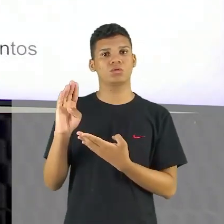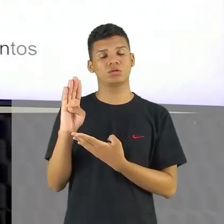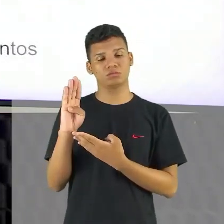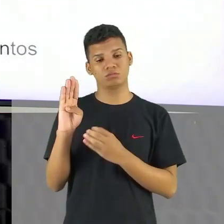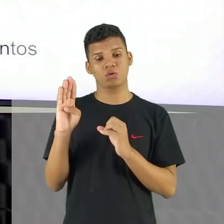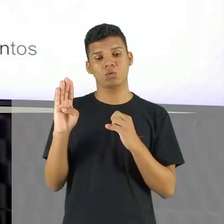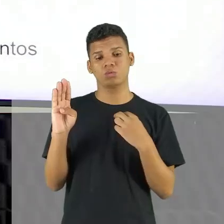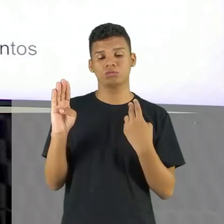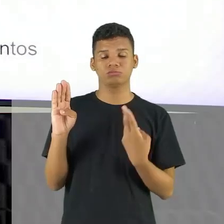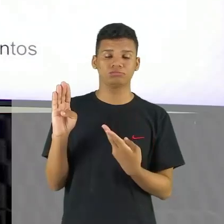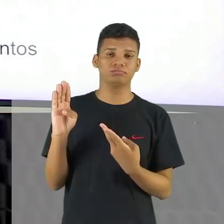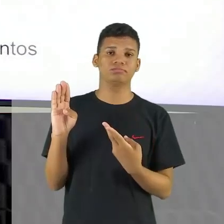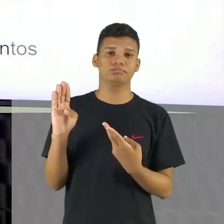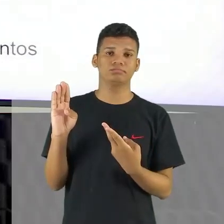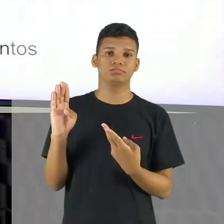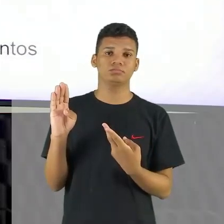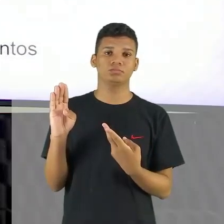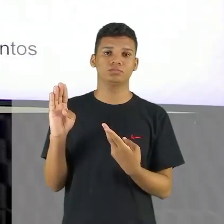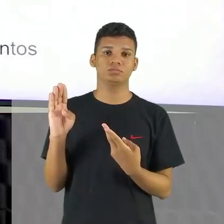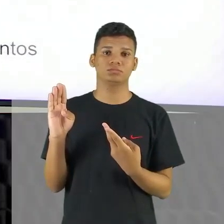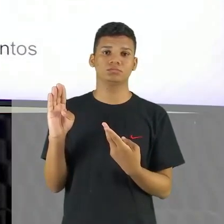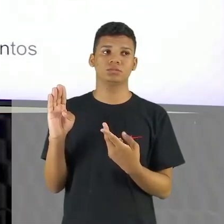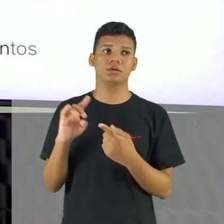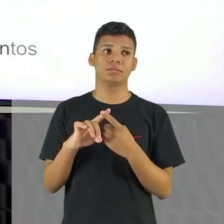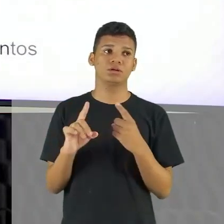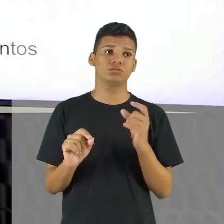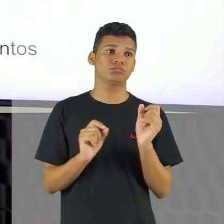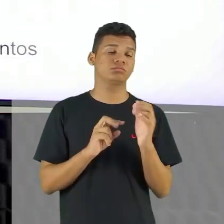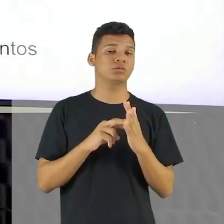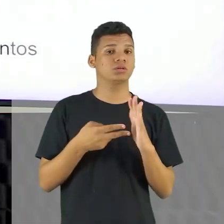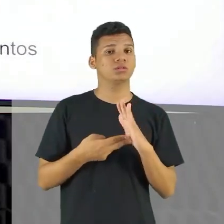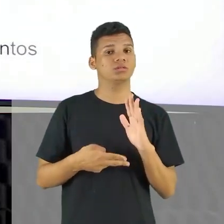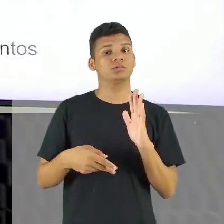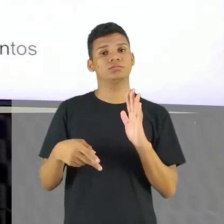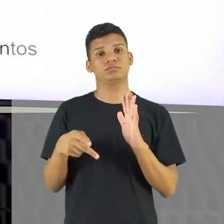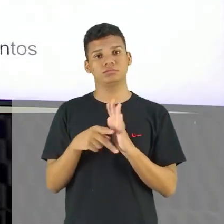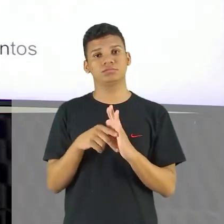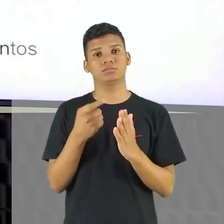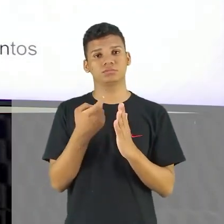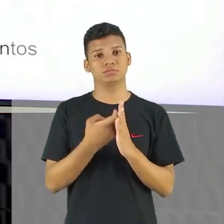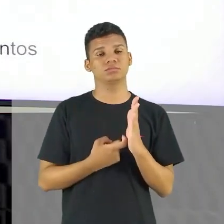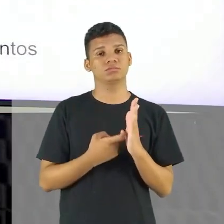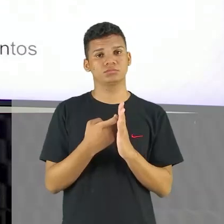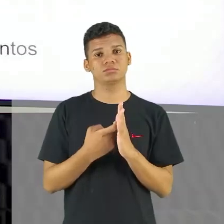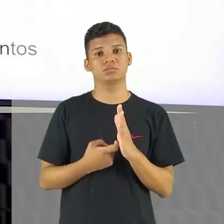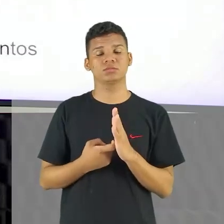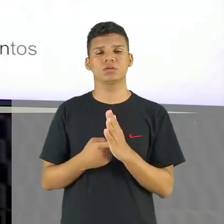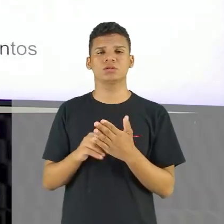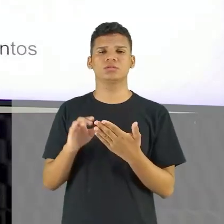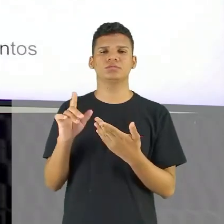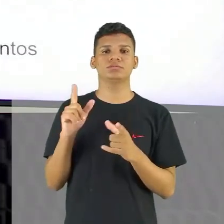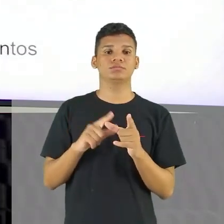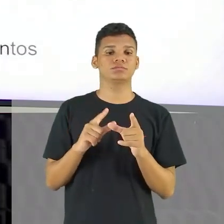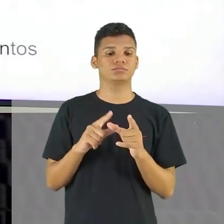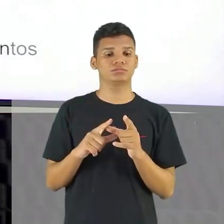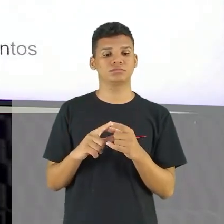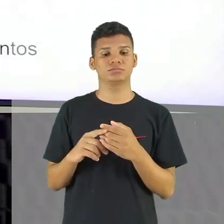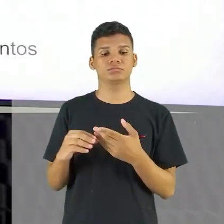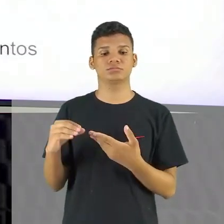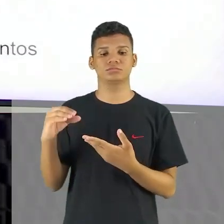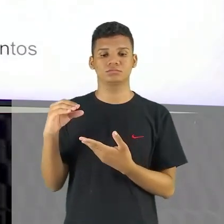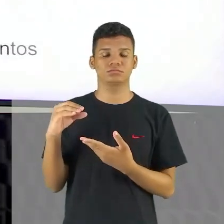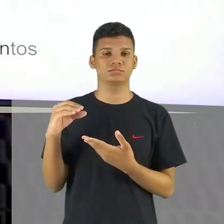transitoriedade na vida, baseando-se na palavra, permanência do tempo. Minha gente,